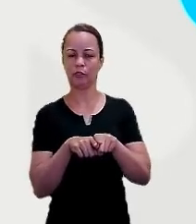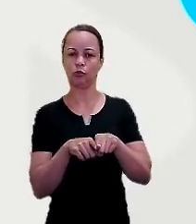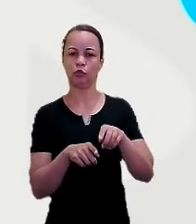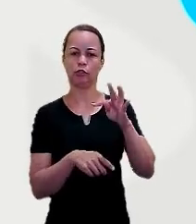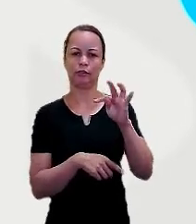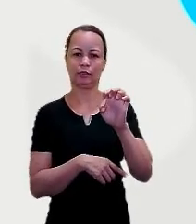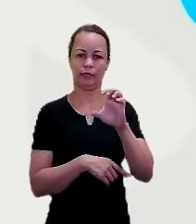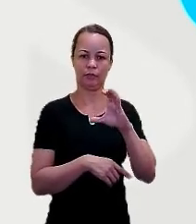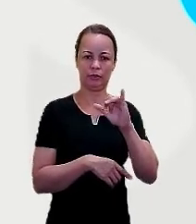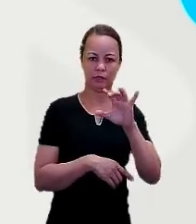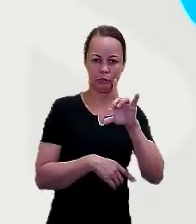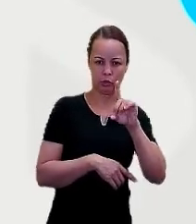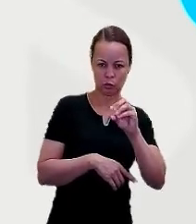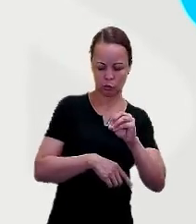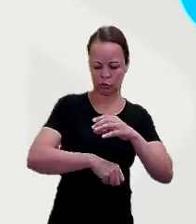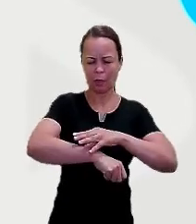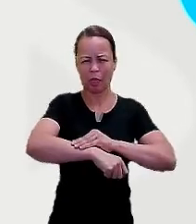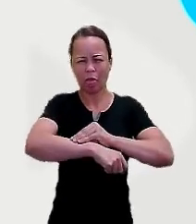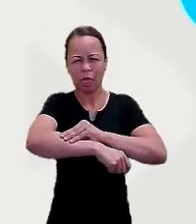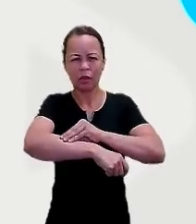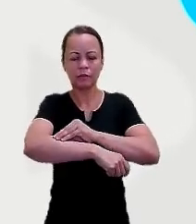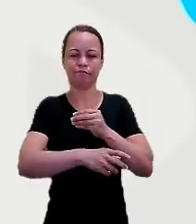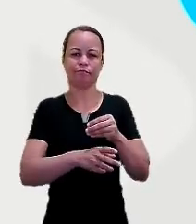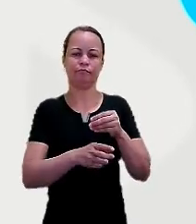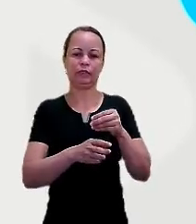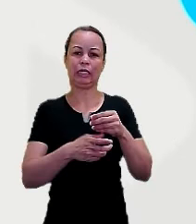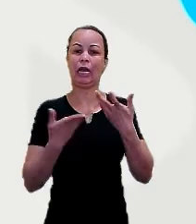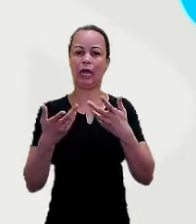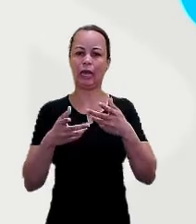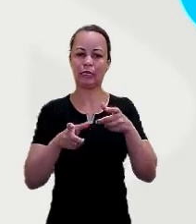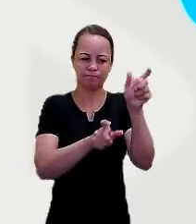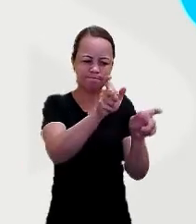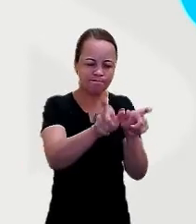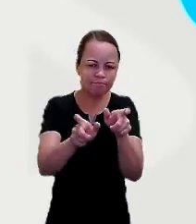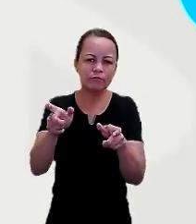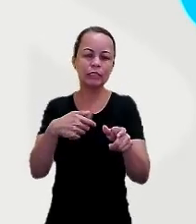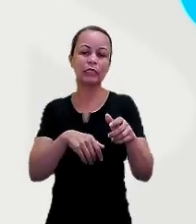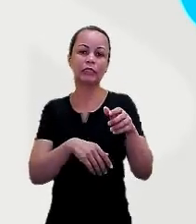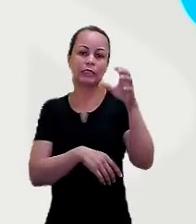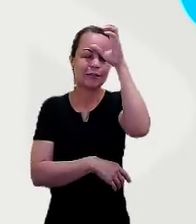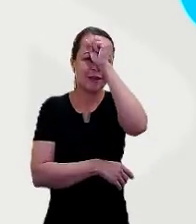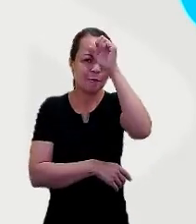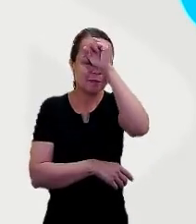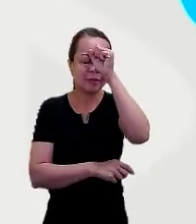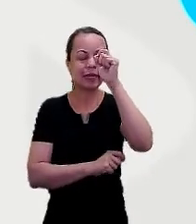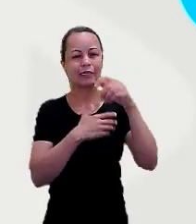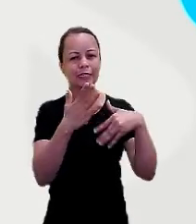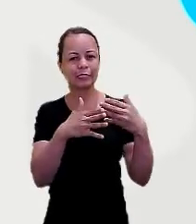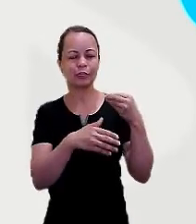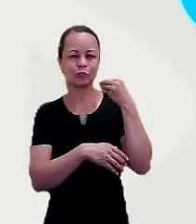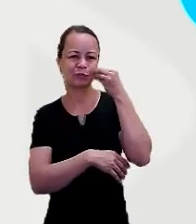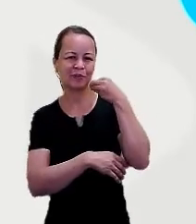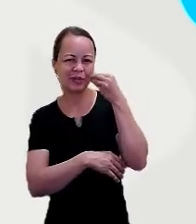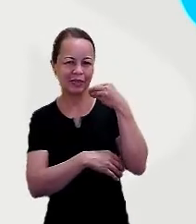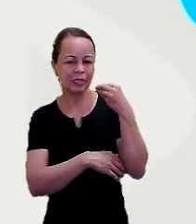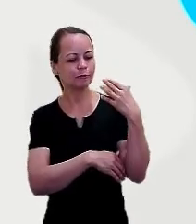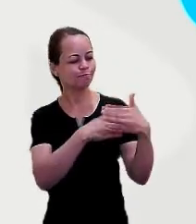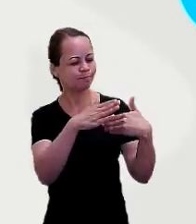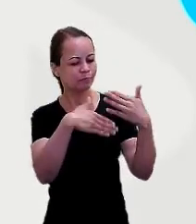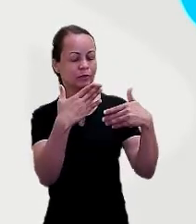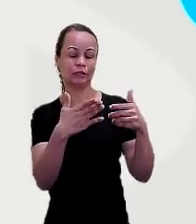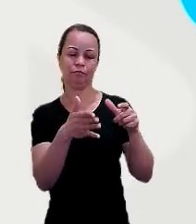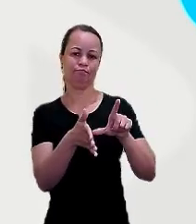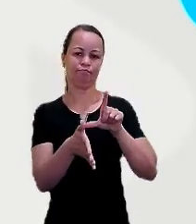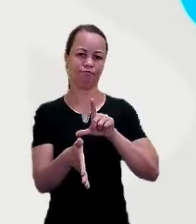tecidos. Cada indivíduo aprende a utilizar esse termo através das suas experiências